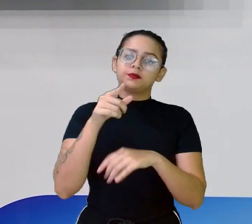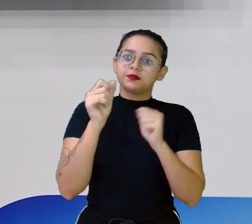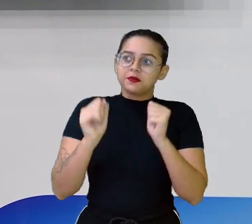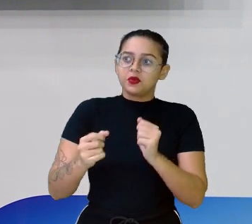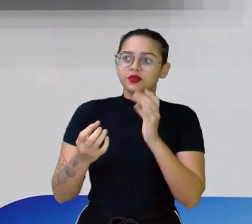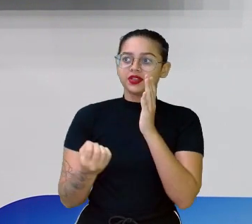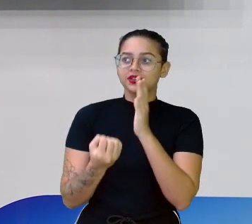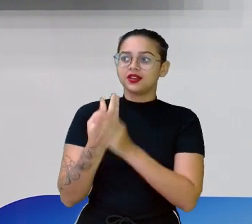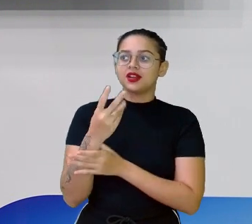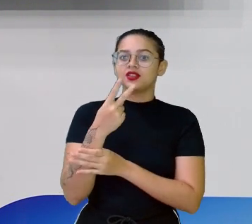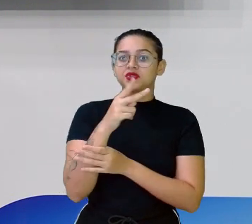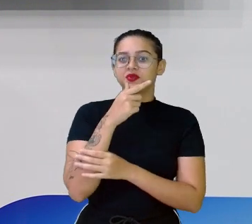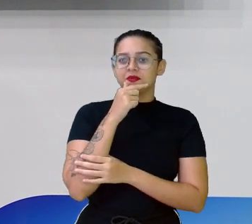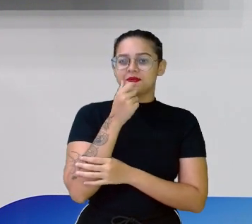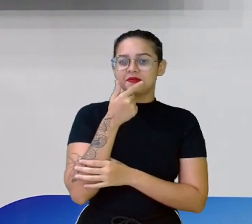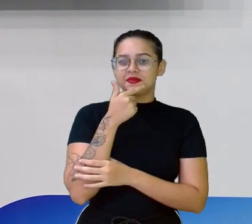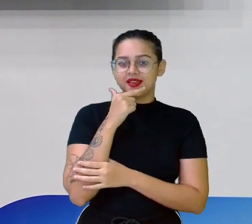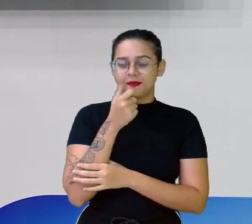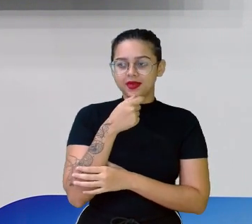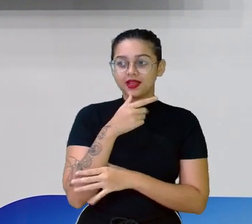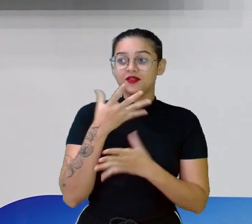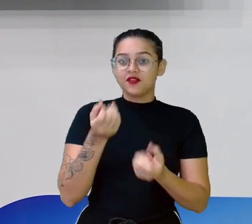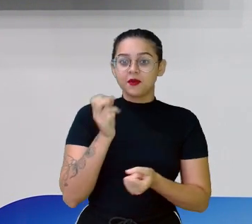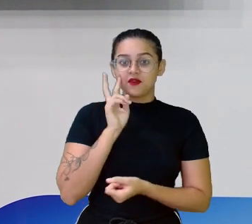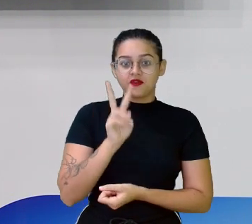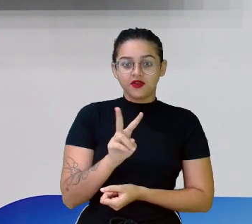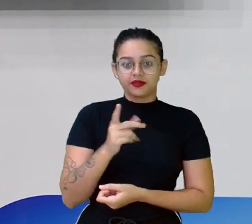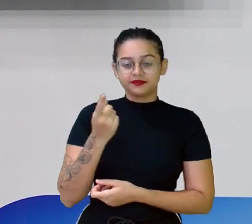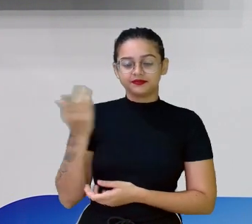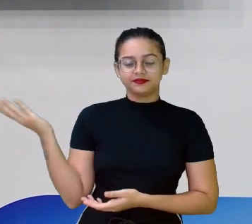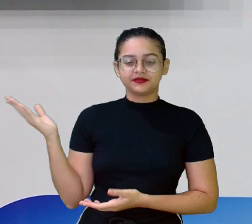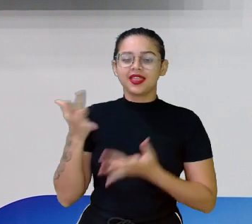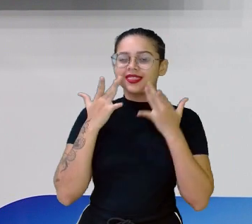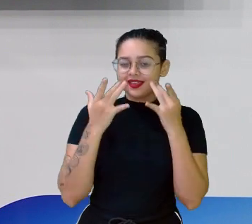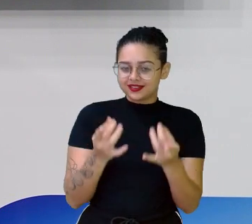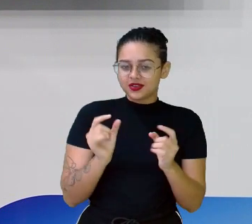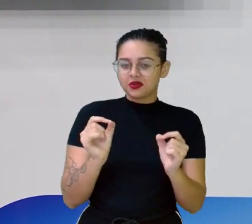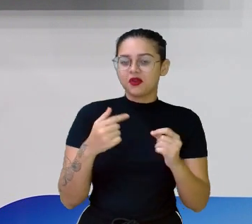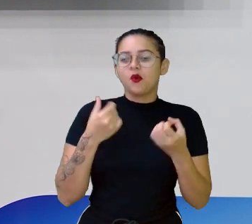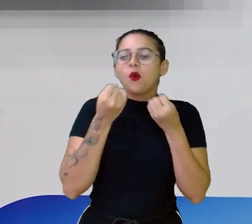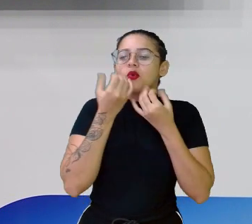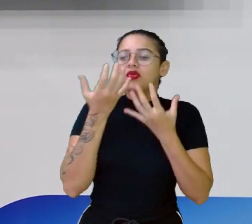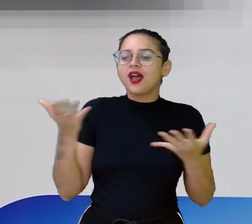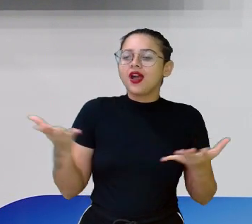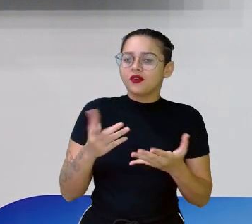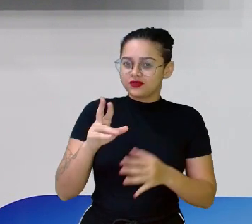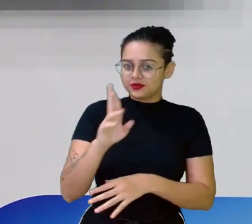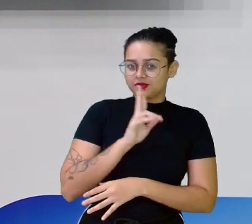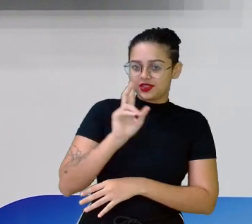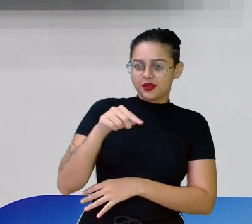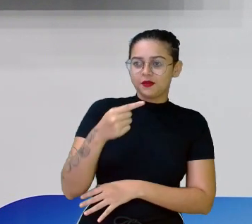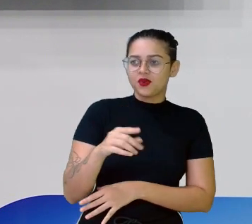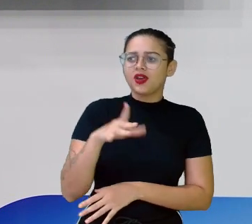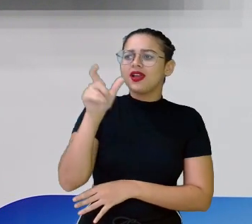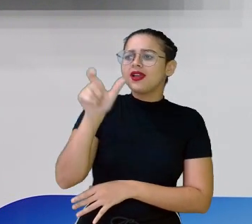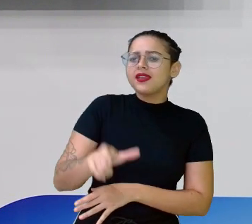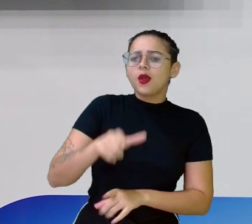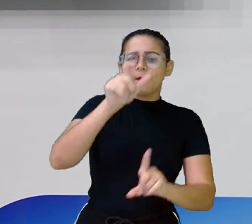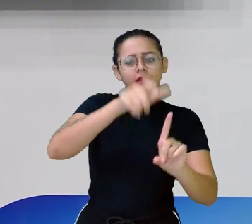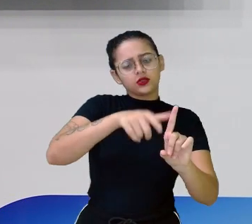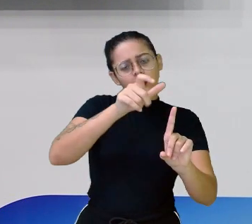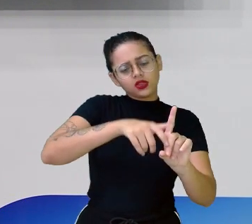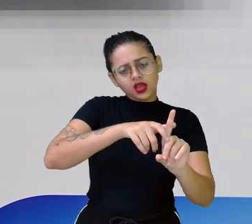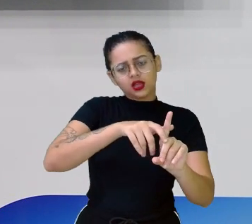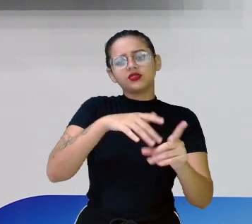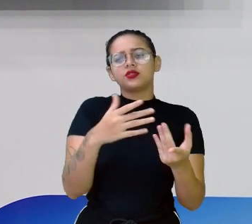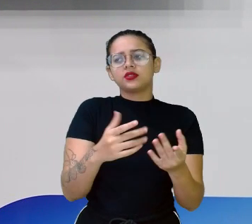criar aí a sua piada. Vamos ouvir uma. Então já vai prestando atenção no que eu vou contar agora e você vai me dizer depois quem são os